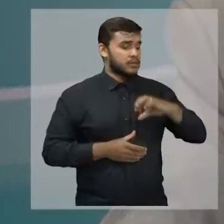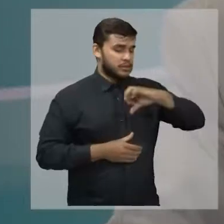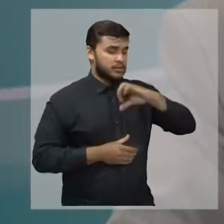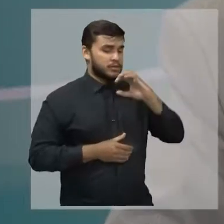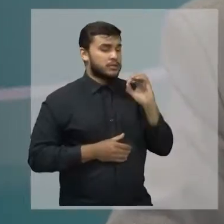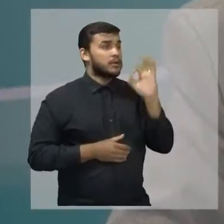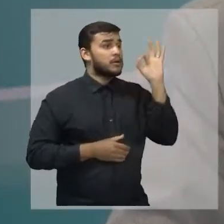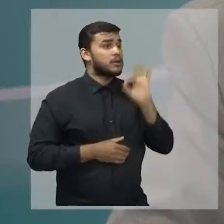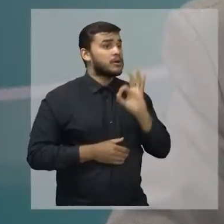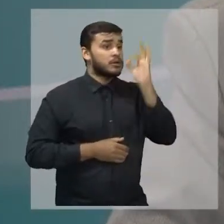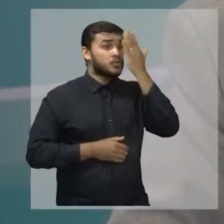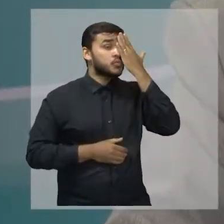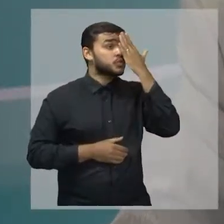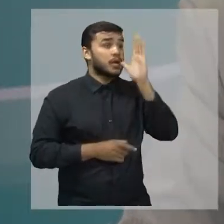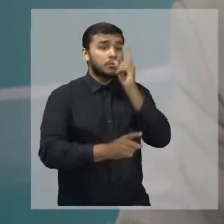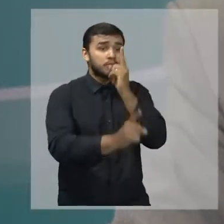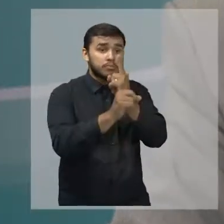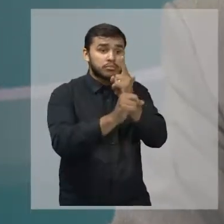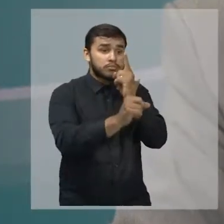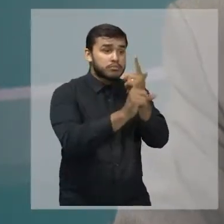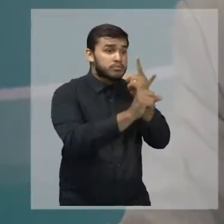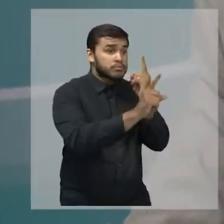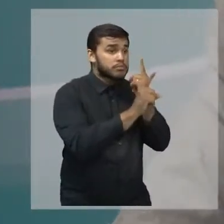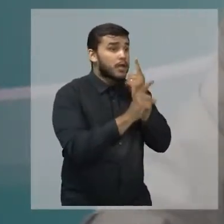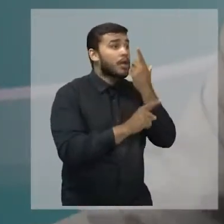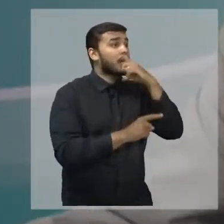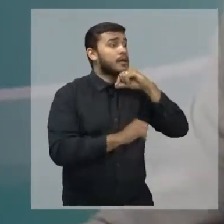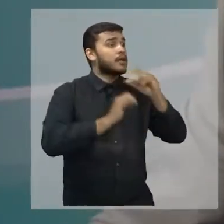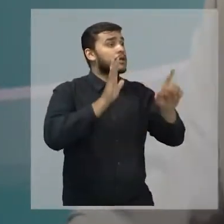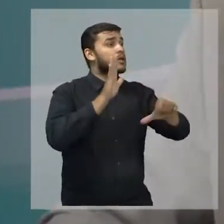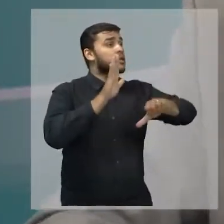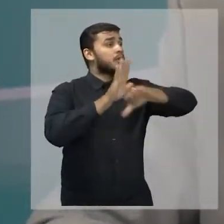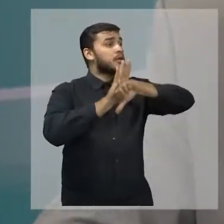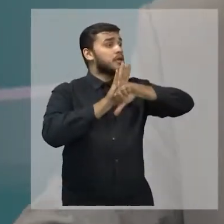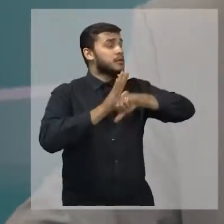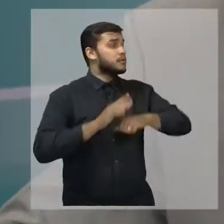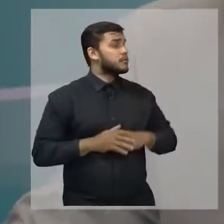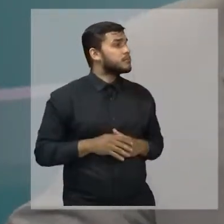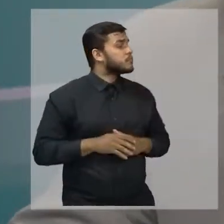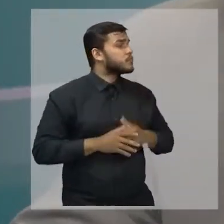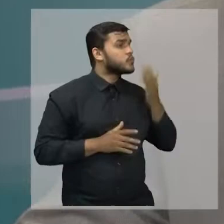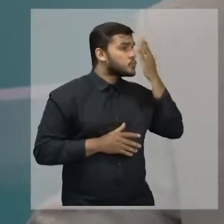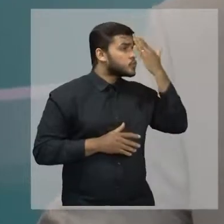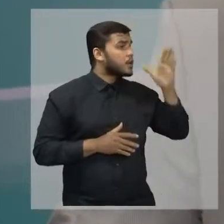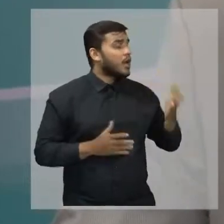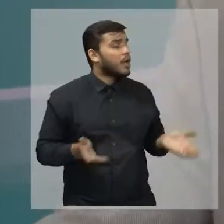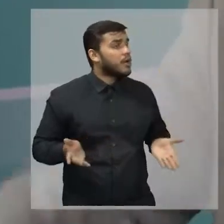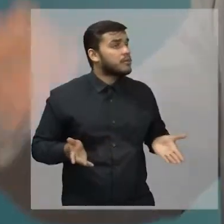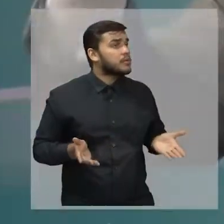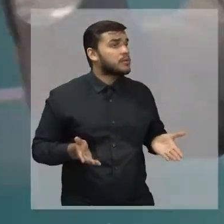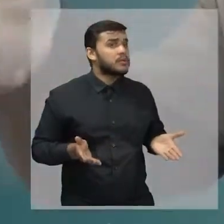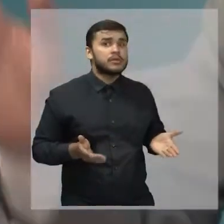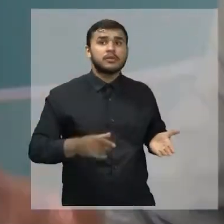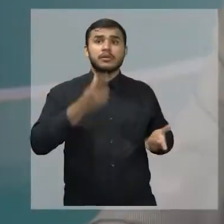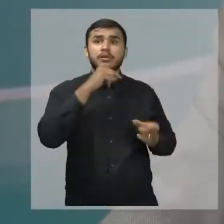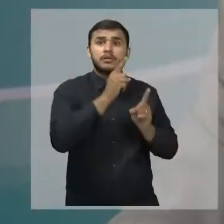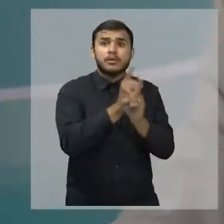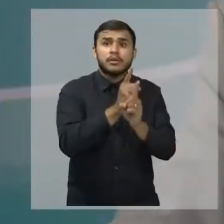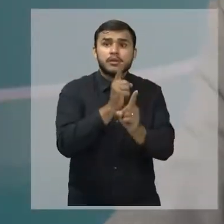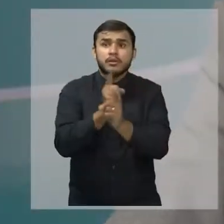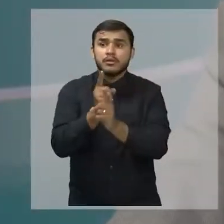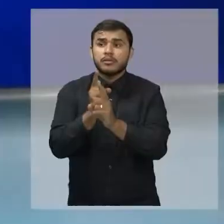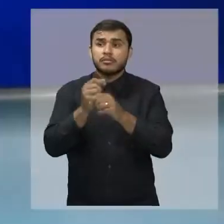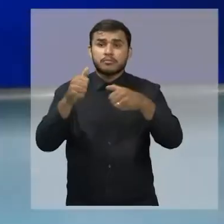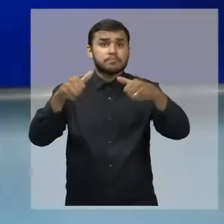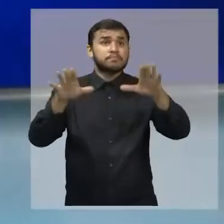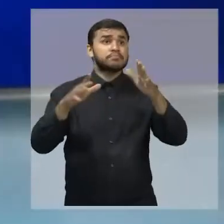autor do crime. Você está falando desse sistema prisional, mas a maioria dos crimes você não sabe a autoria. Quem é a autoria? O cara está andando aí na rua, então, você não sabe.